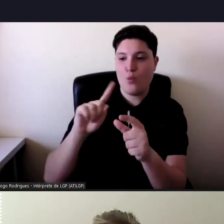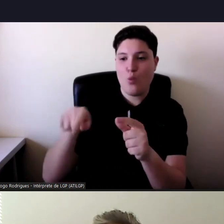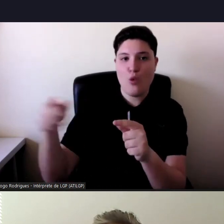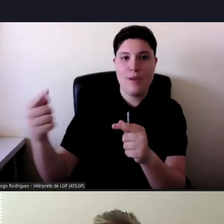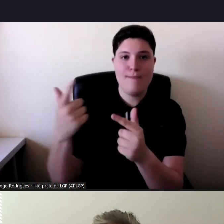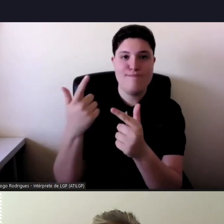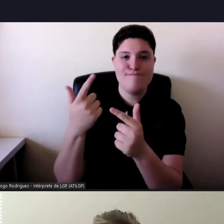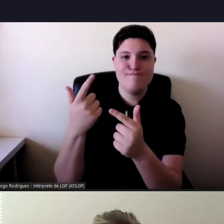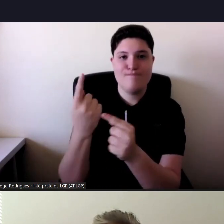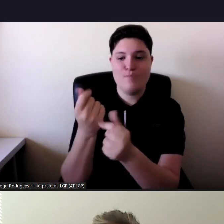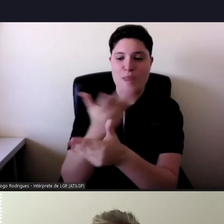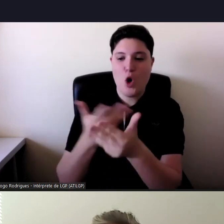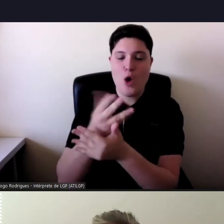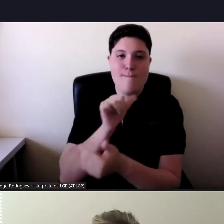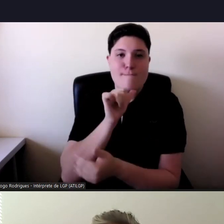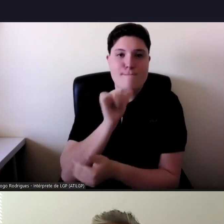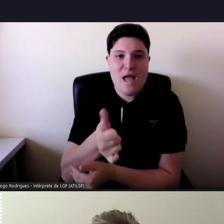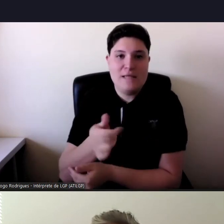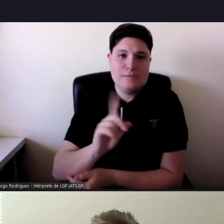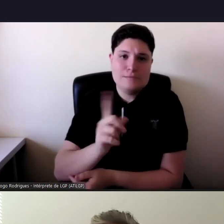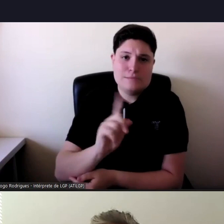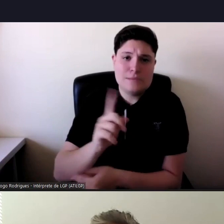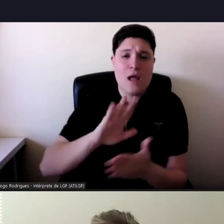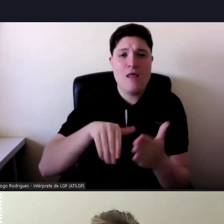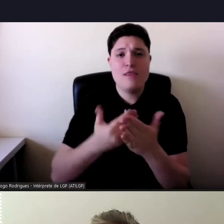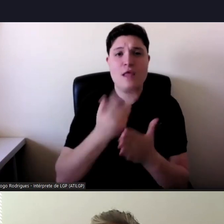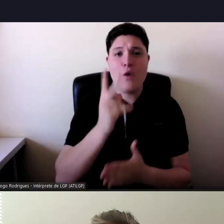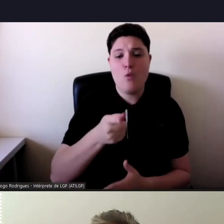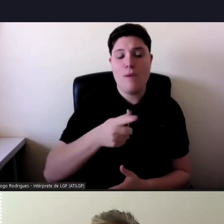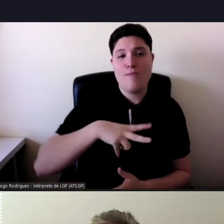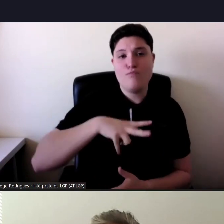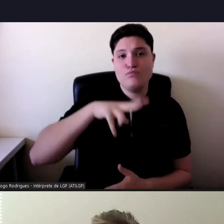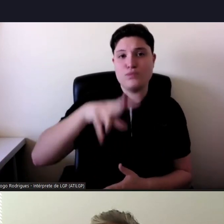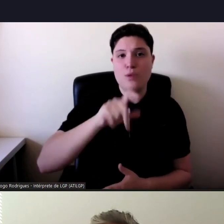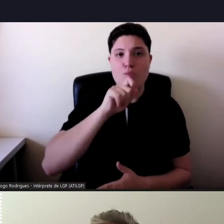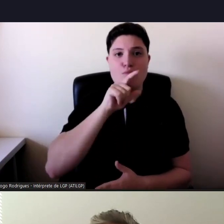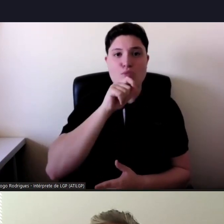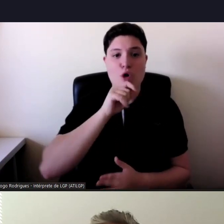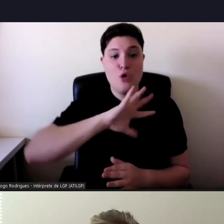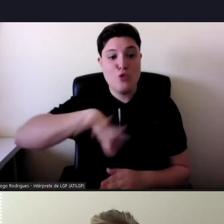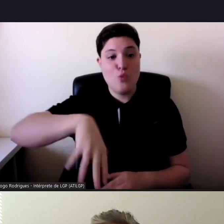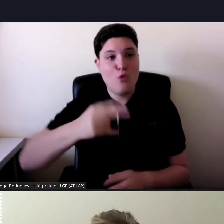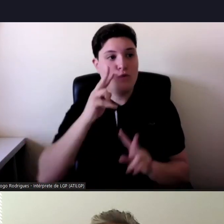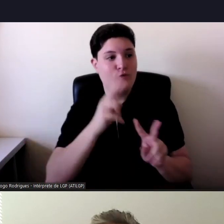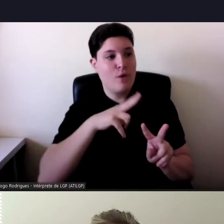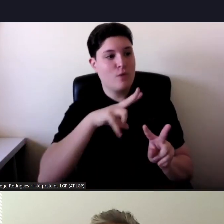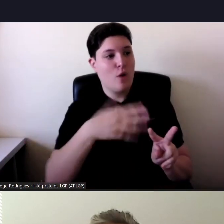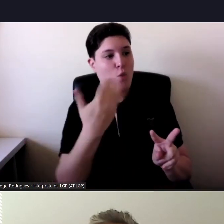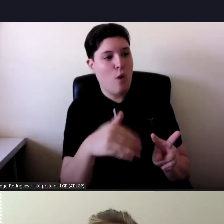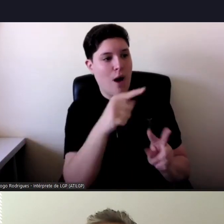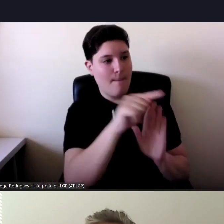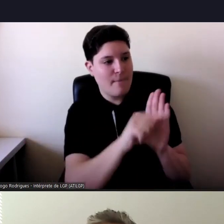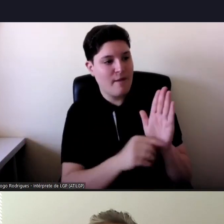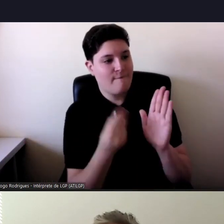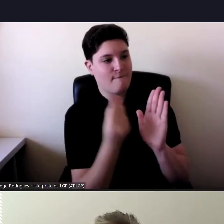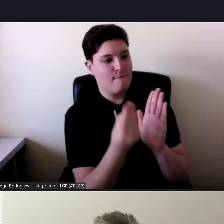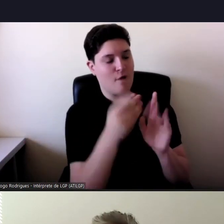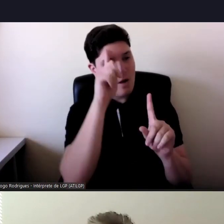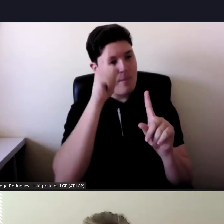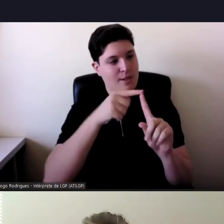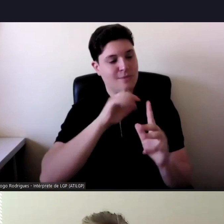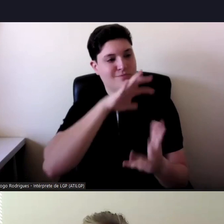e, simultaneamente, fazendo de Portugal uma referência mundial na adoção das boas práticas